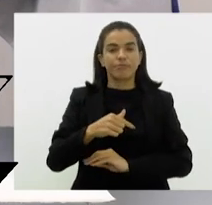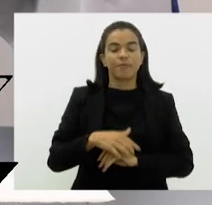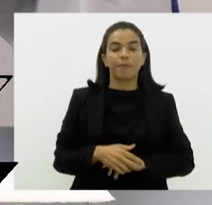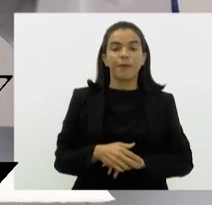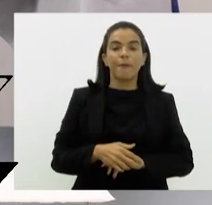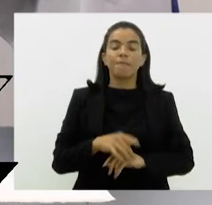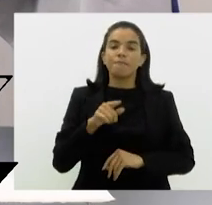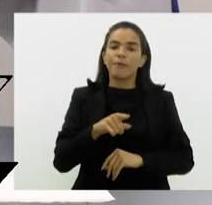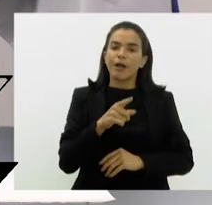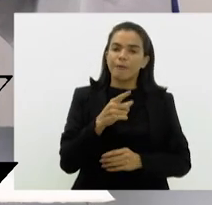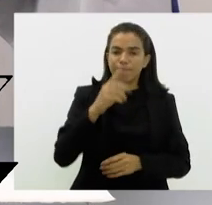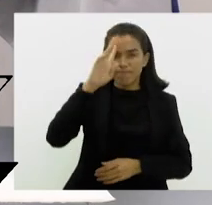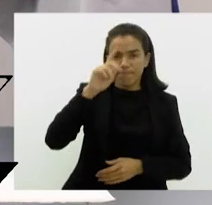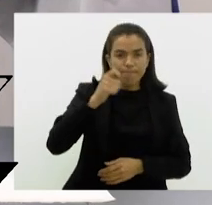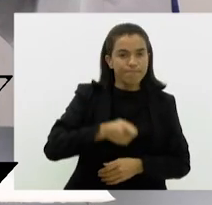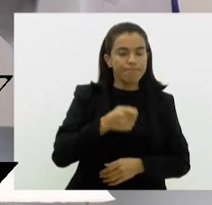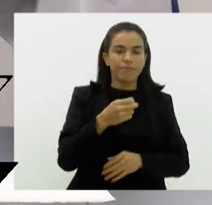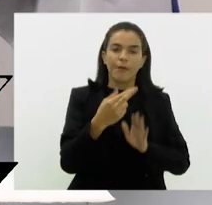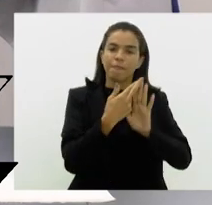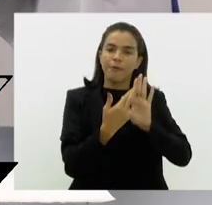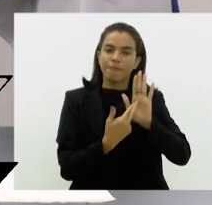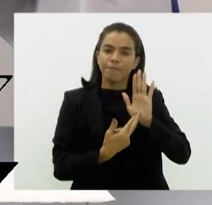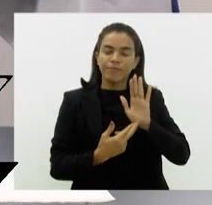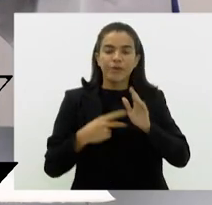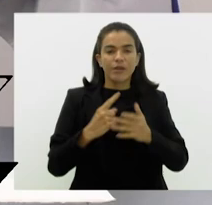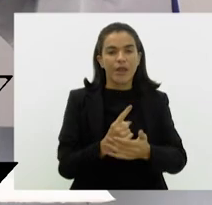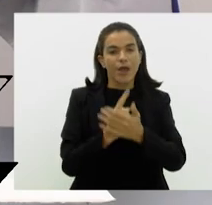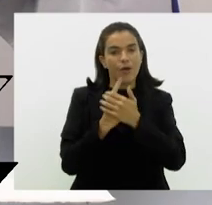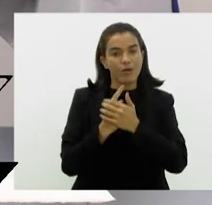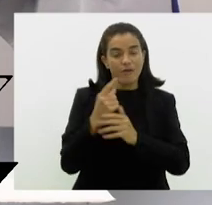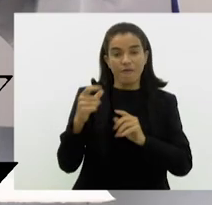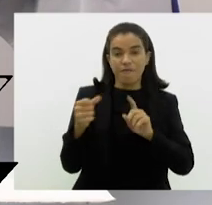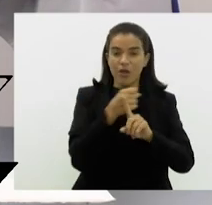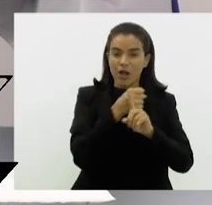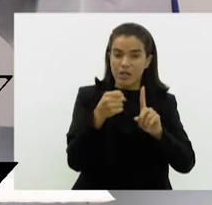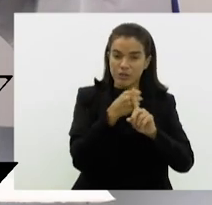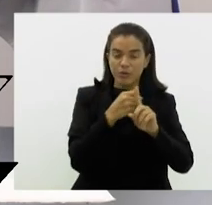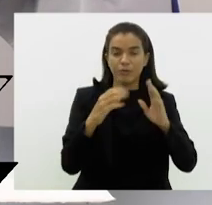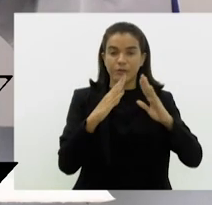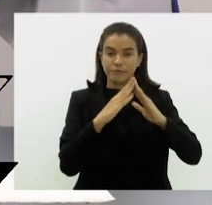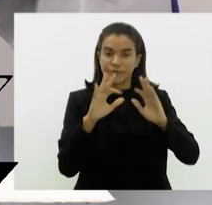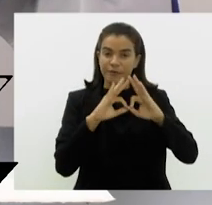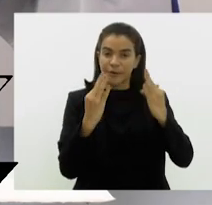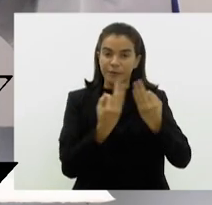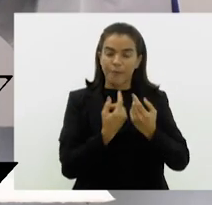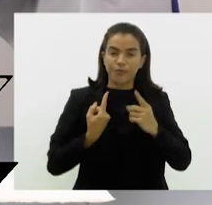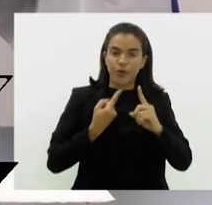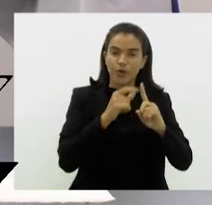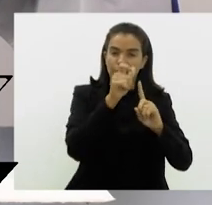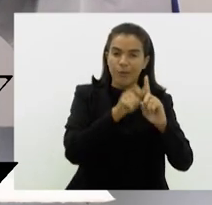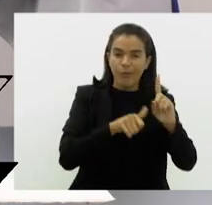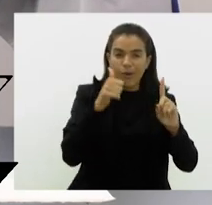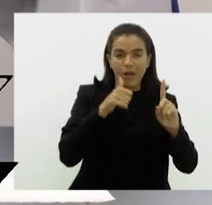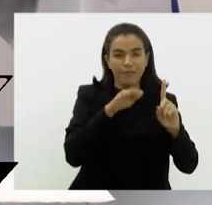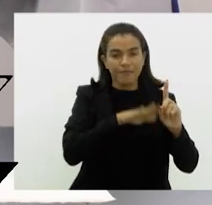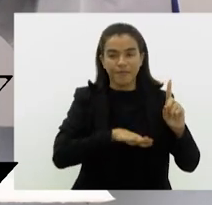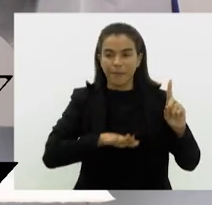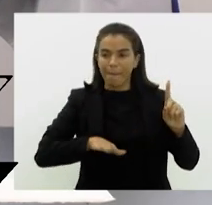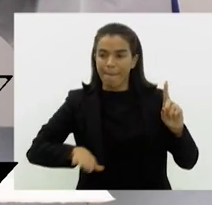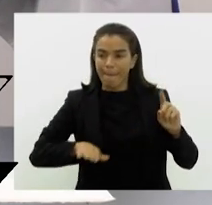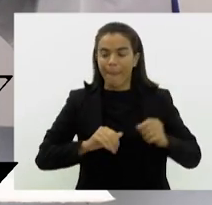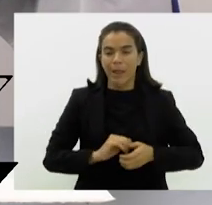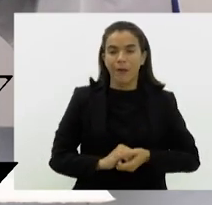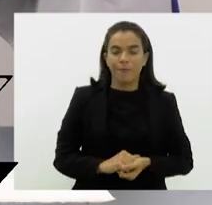para estabelecer protocolo de prevenção e acolhimento nos casos de violência doméstica e familiar contra mulheres e crianças, na forma que